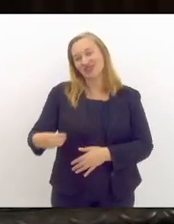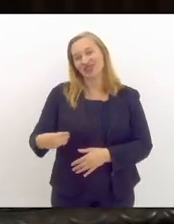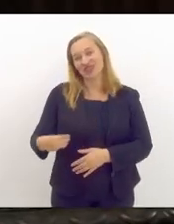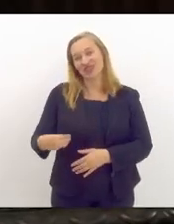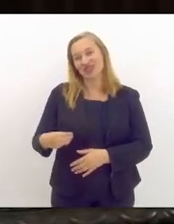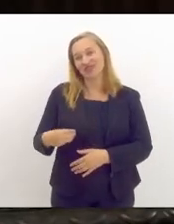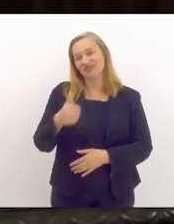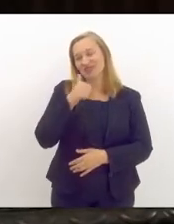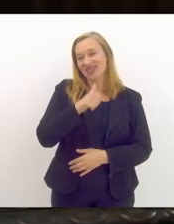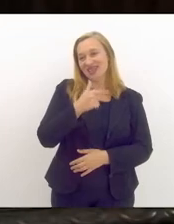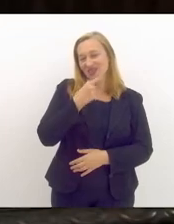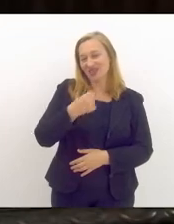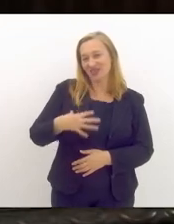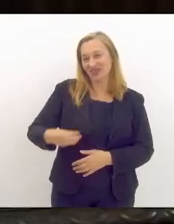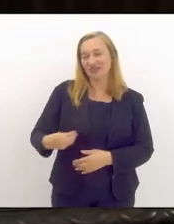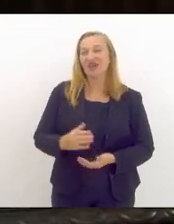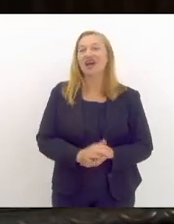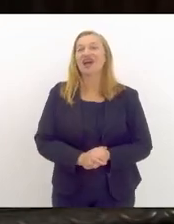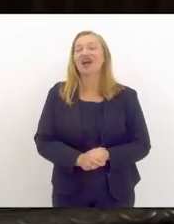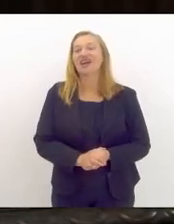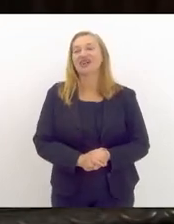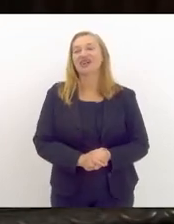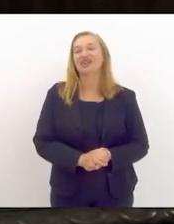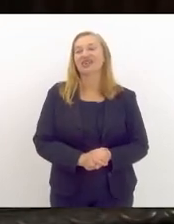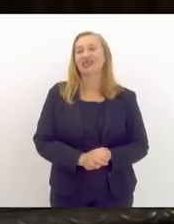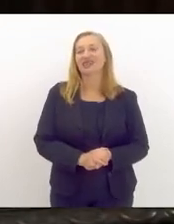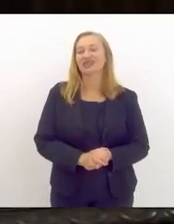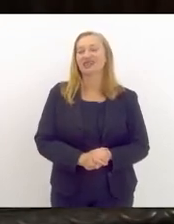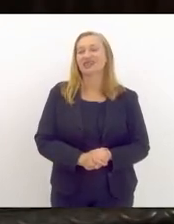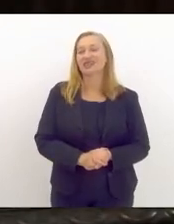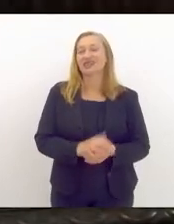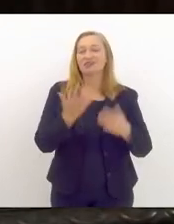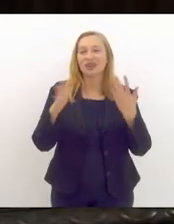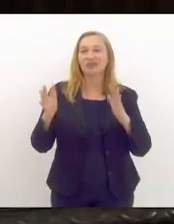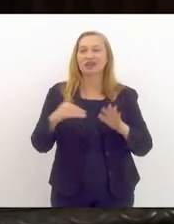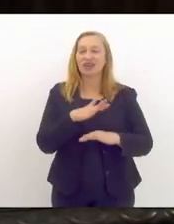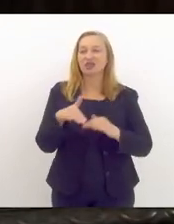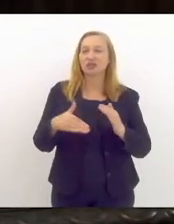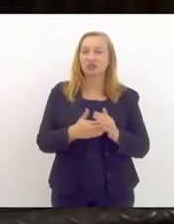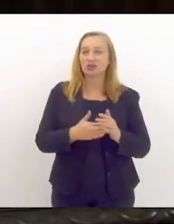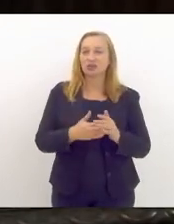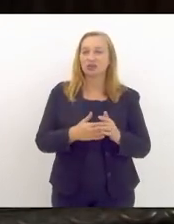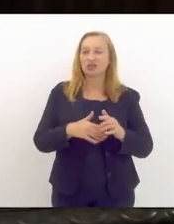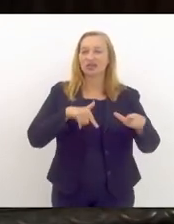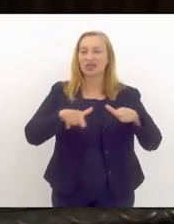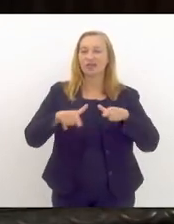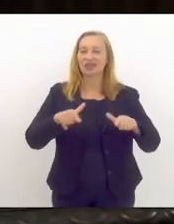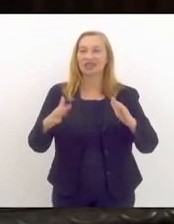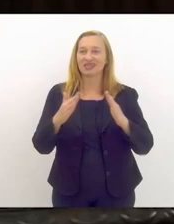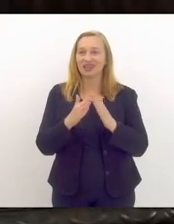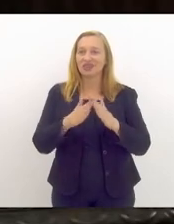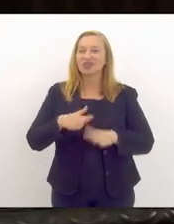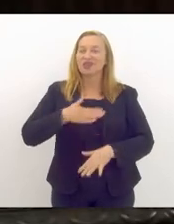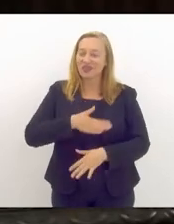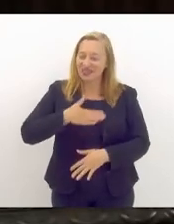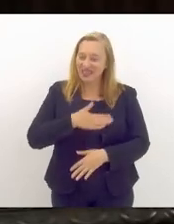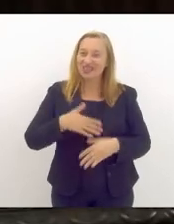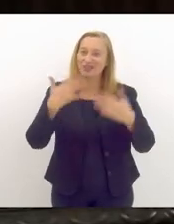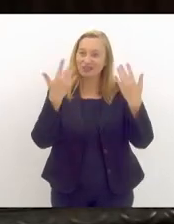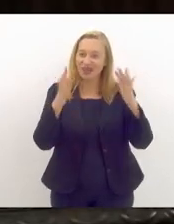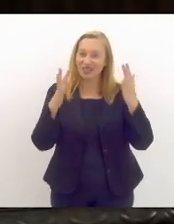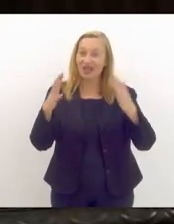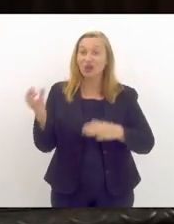filho, saudar a todos os servidores dessa casa. Gostaria de parabenizar os